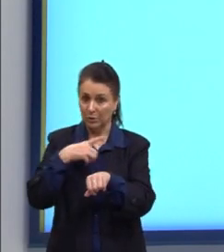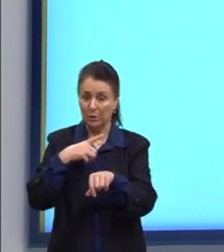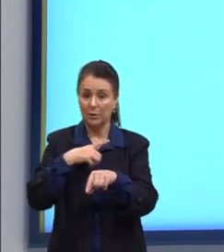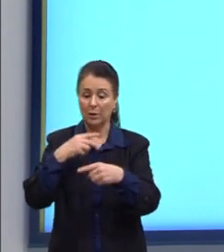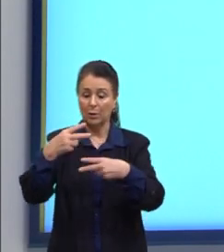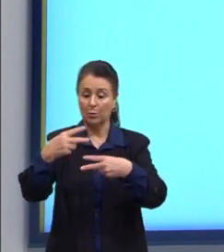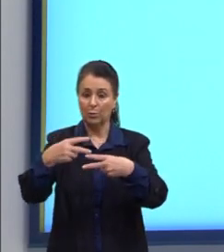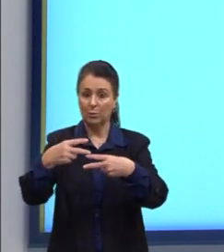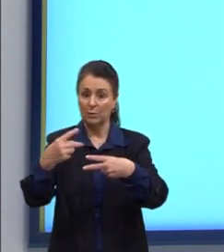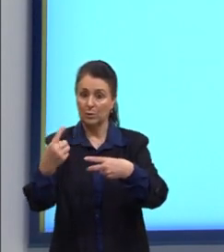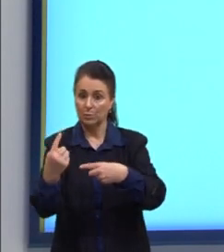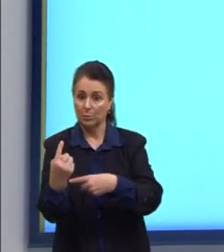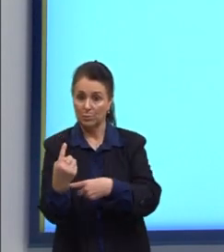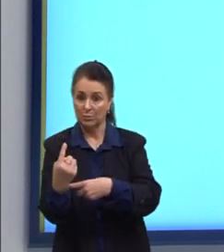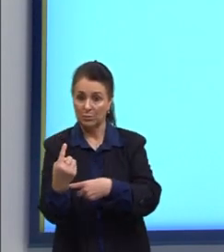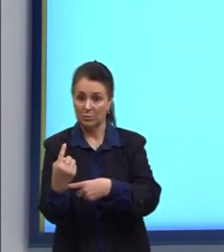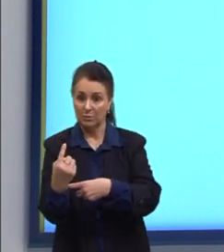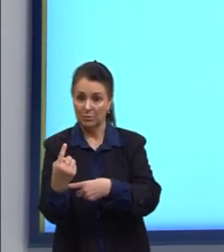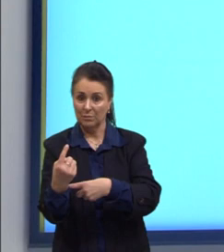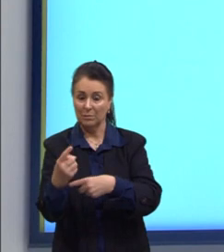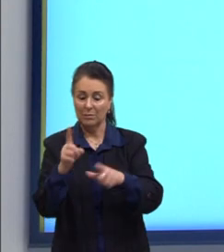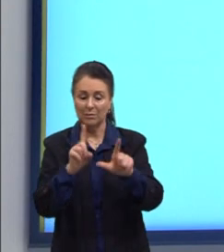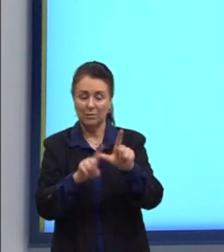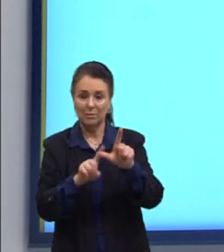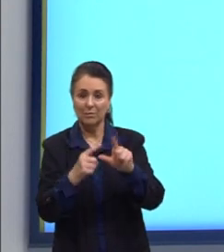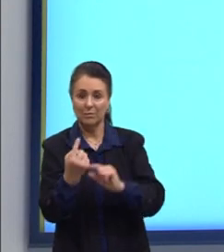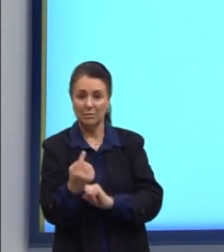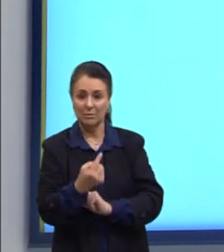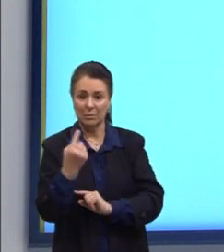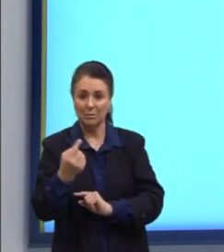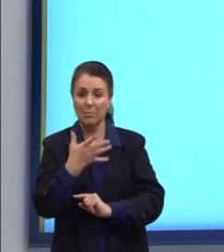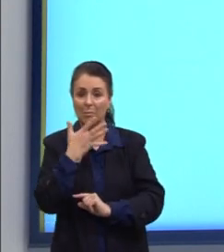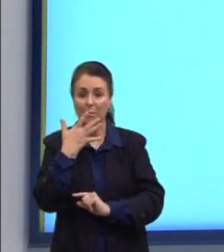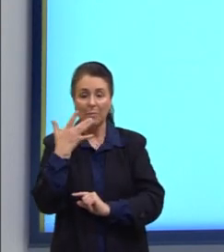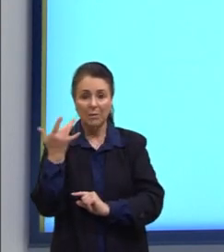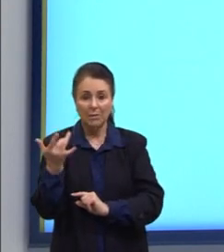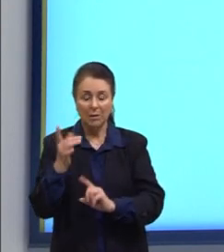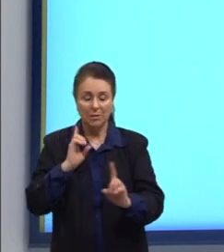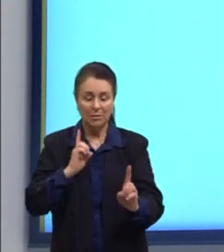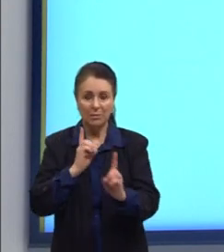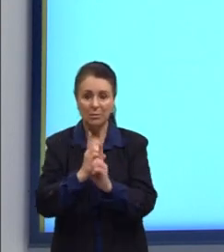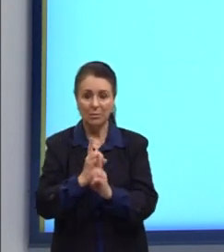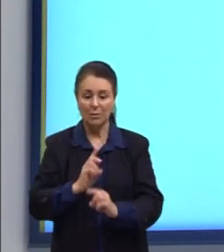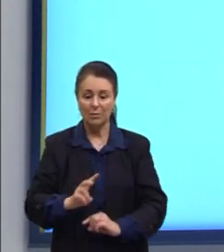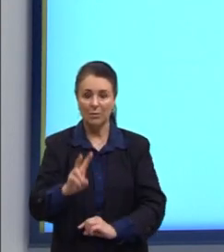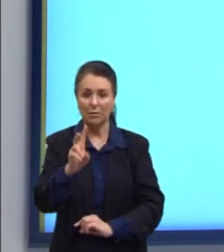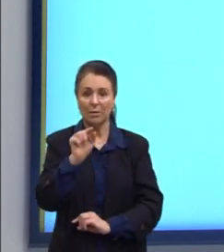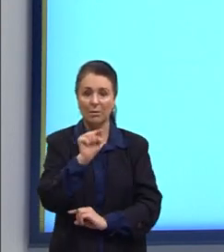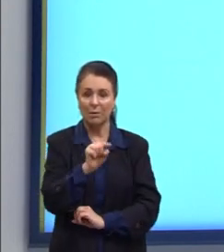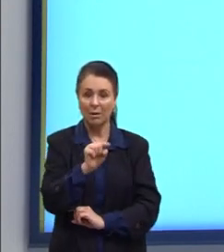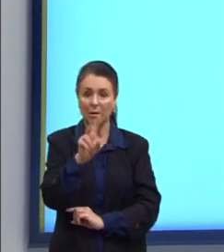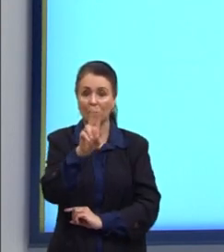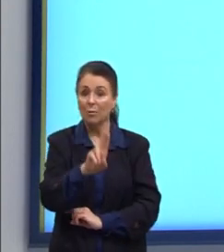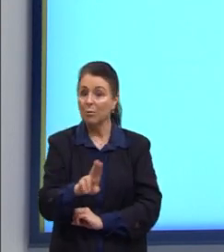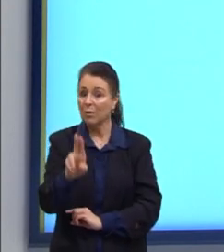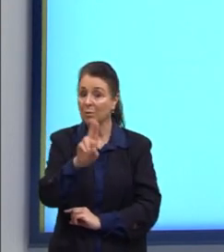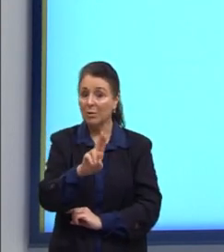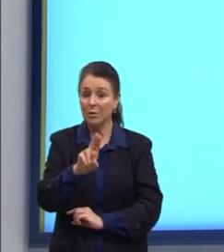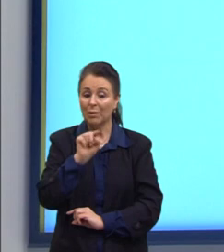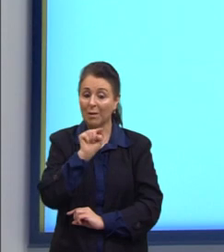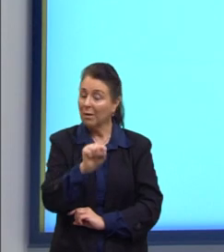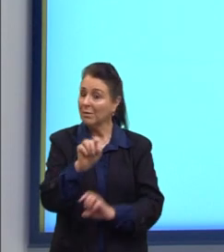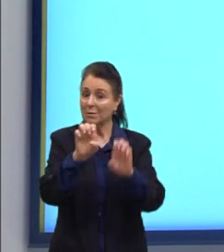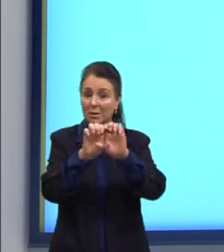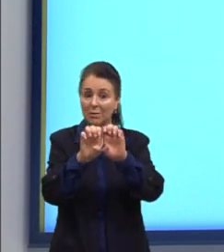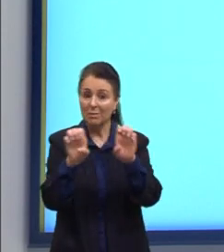coeficiente um né só a letrinha sozinha é mais fácil da gente descobrir o valor dela usando Então essa equação